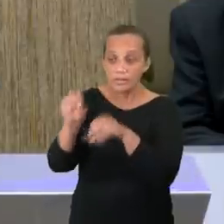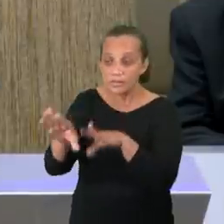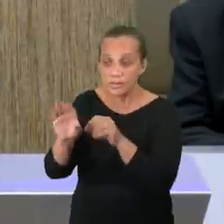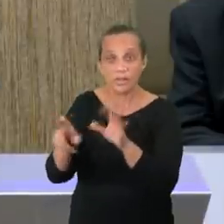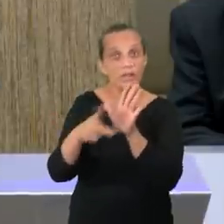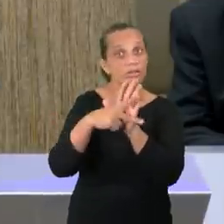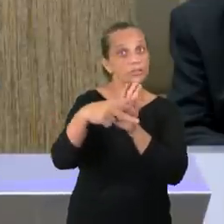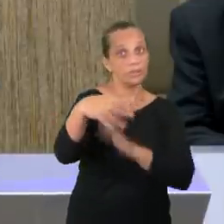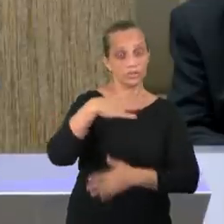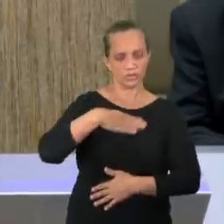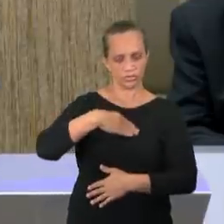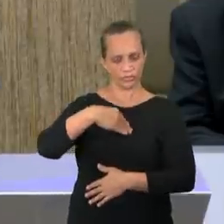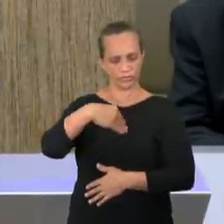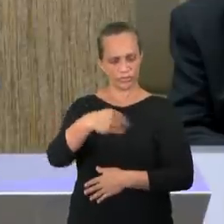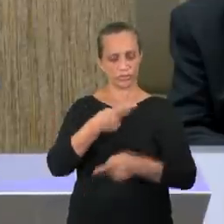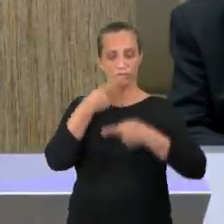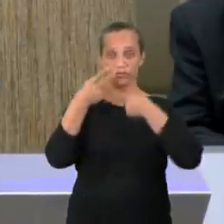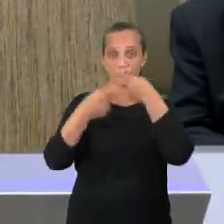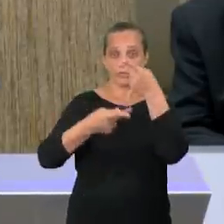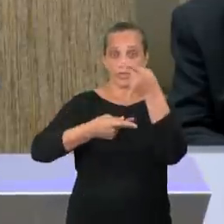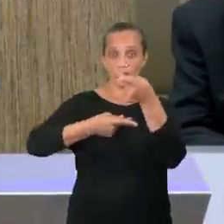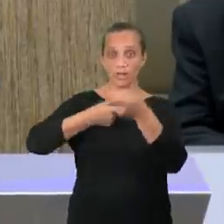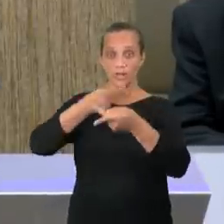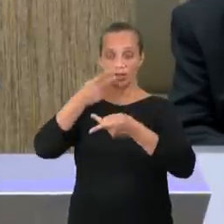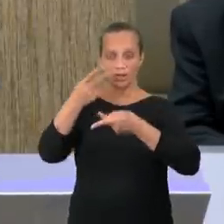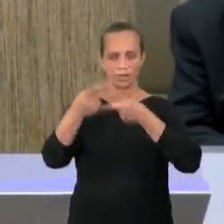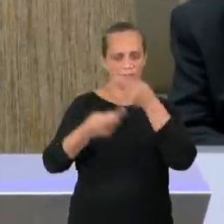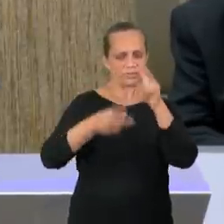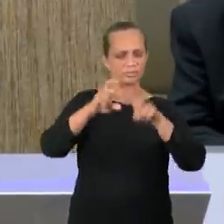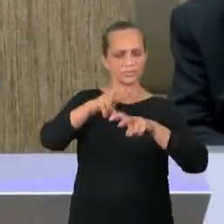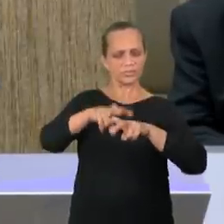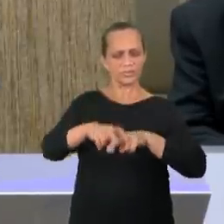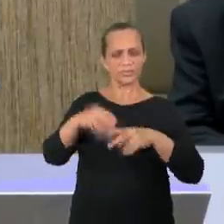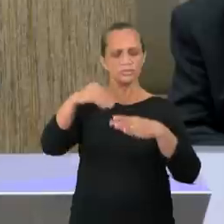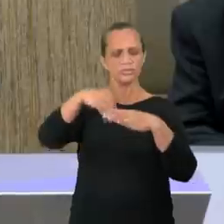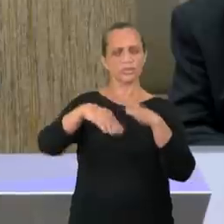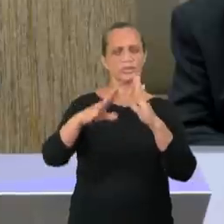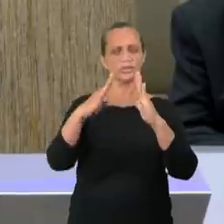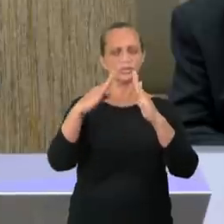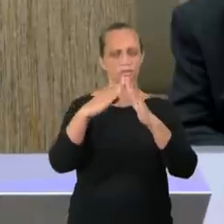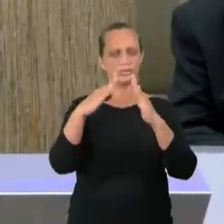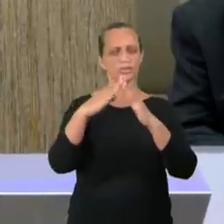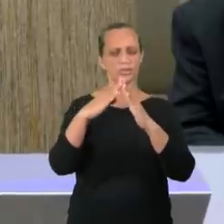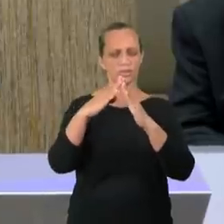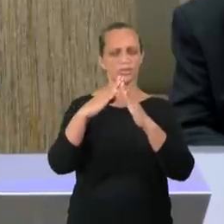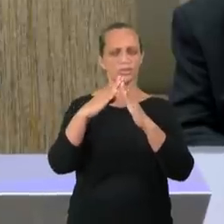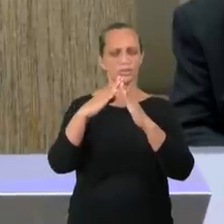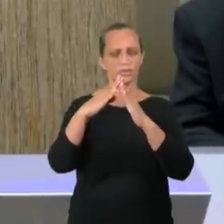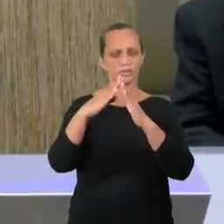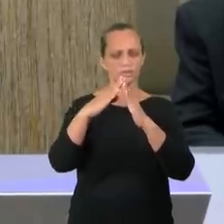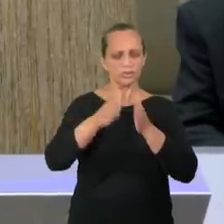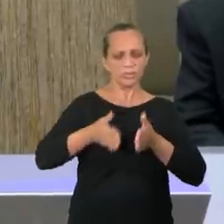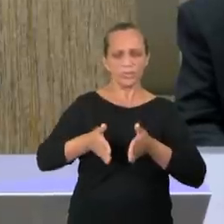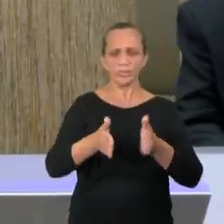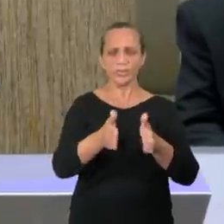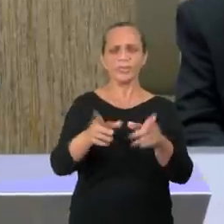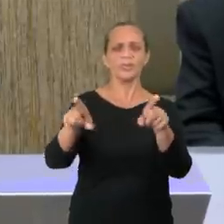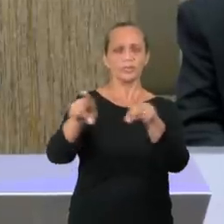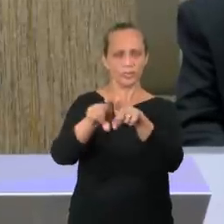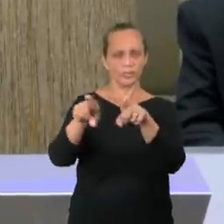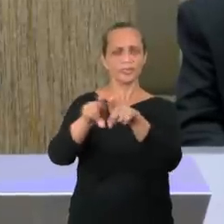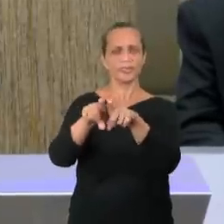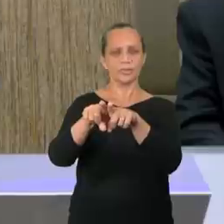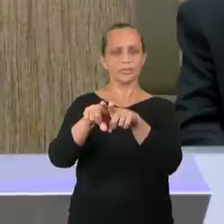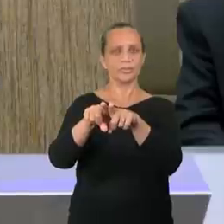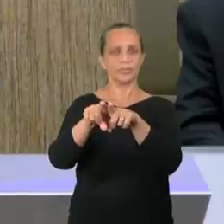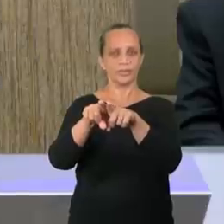e delas falarás assentando em tua casa, e andando pelo caminho, e deitando-te